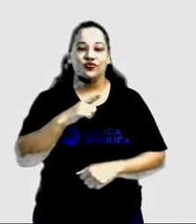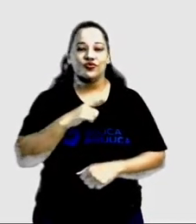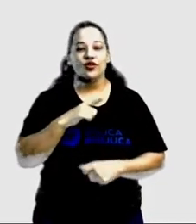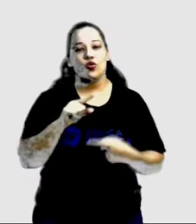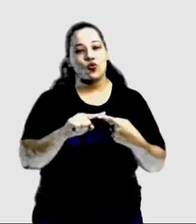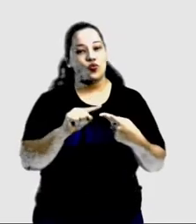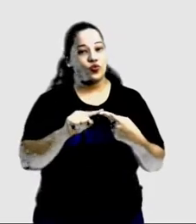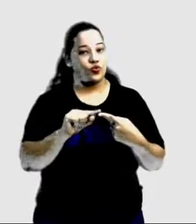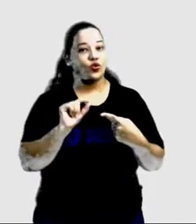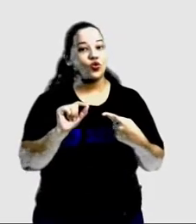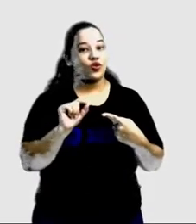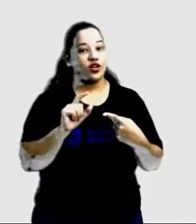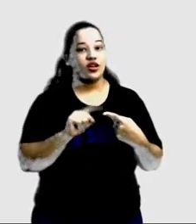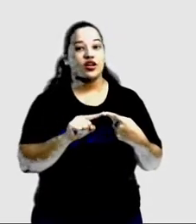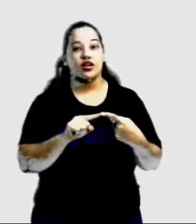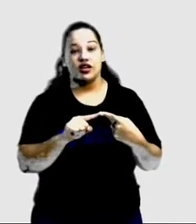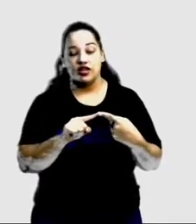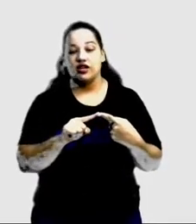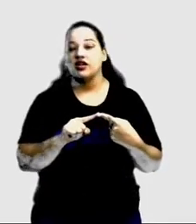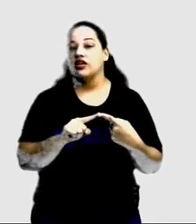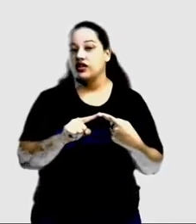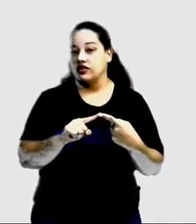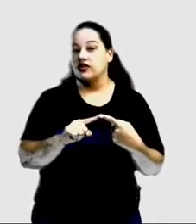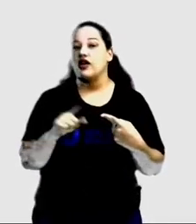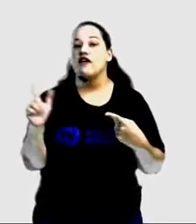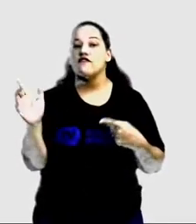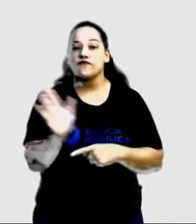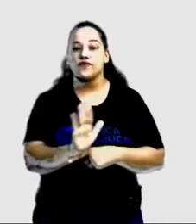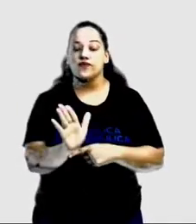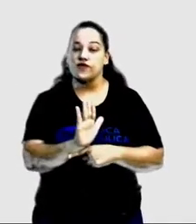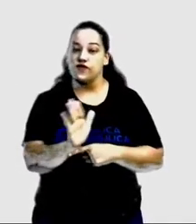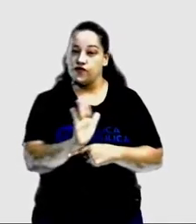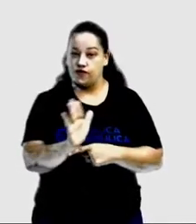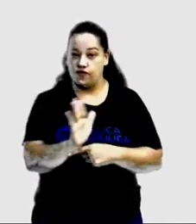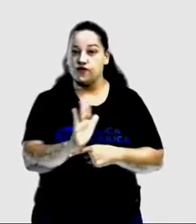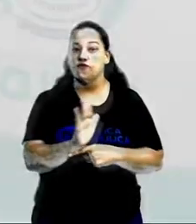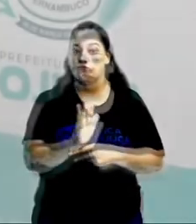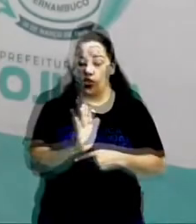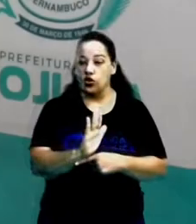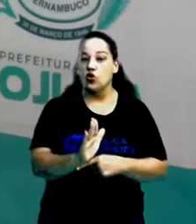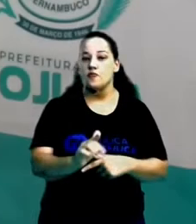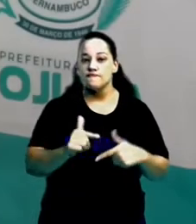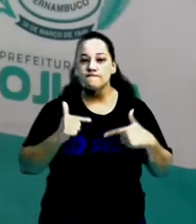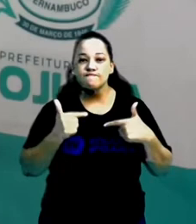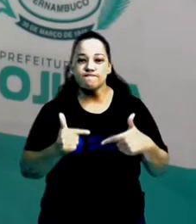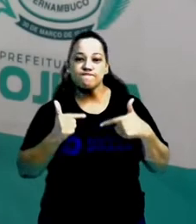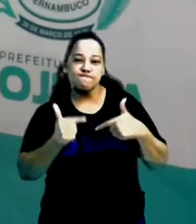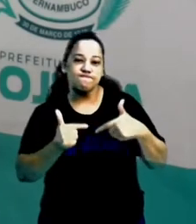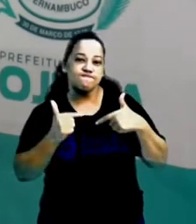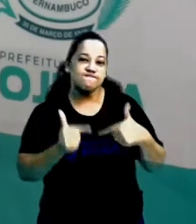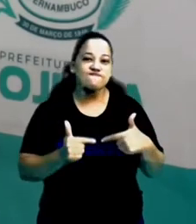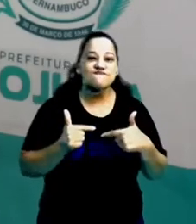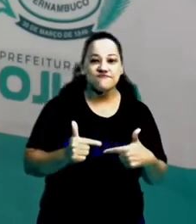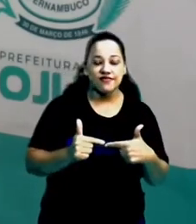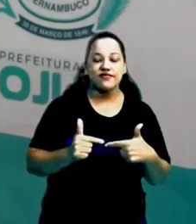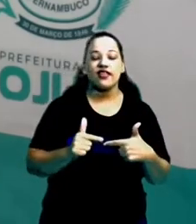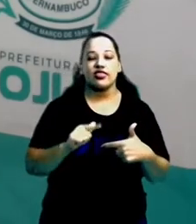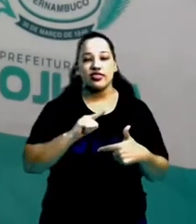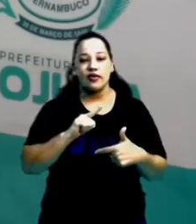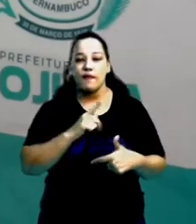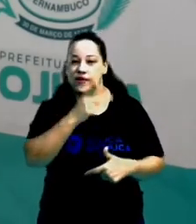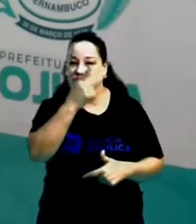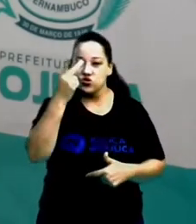o action, que seria os filmes de ação, que são os mais populares, não é isso? Hoje nós